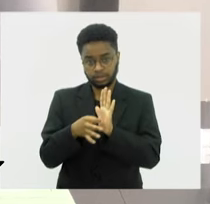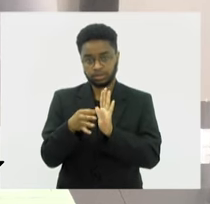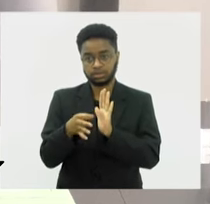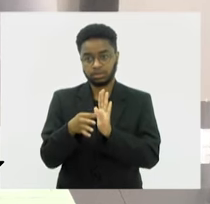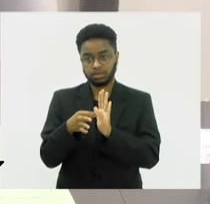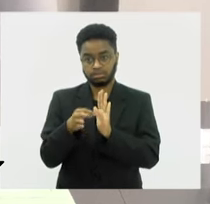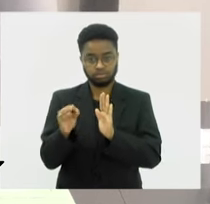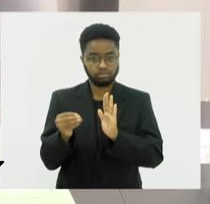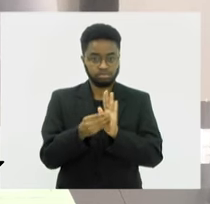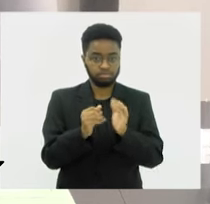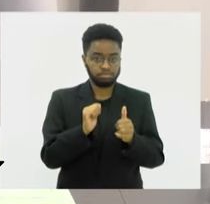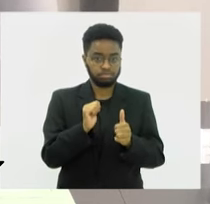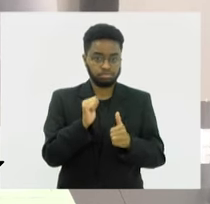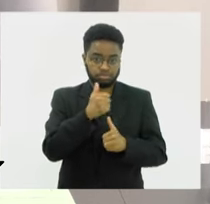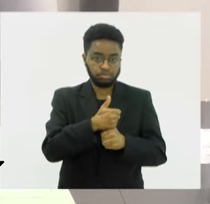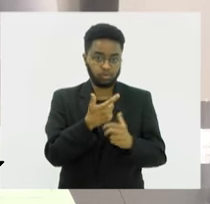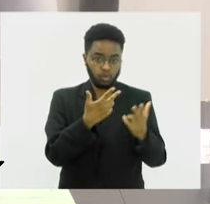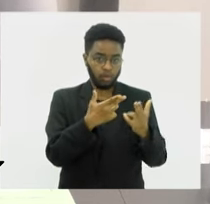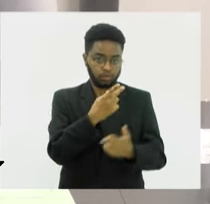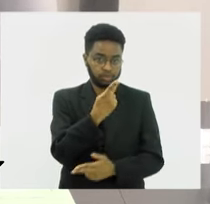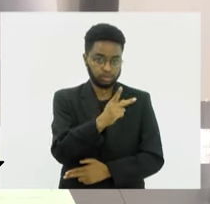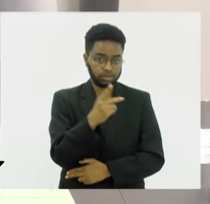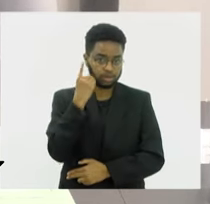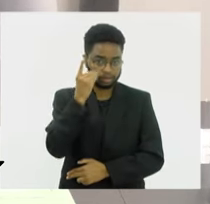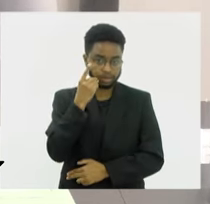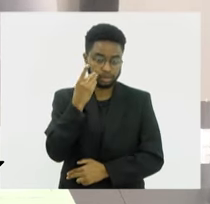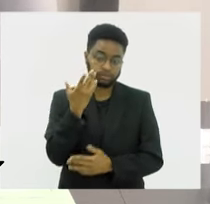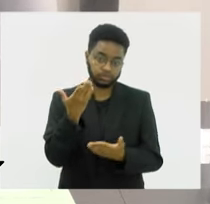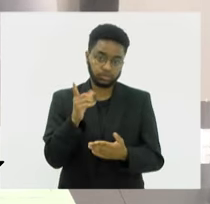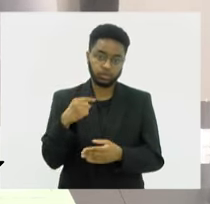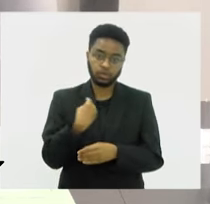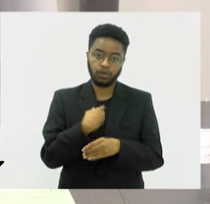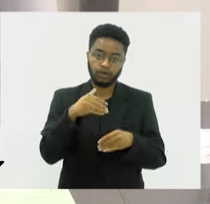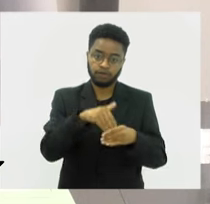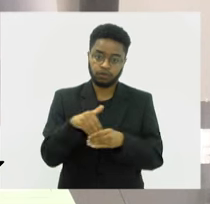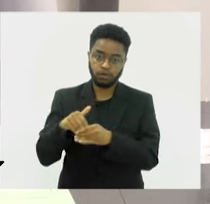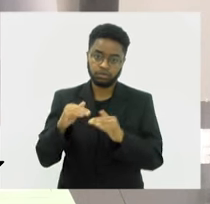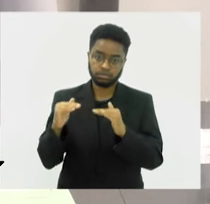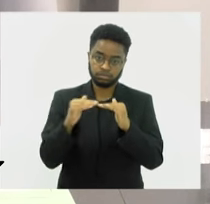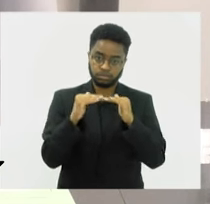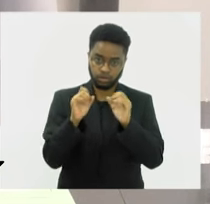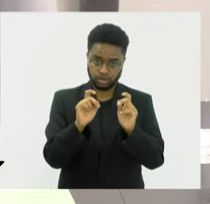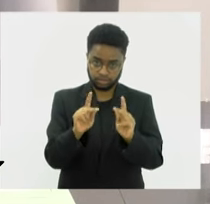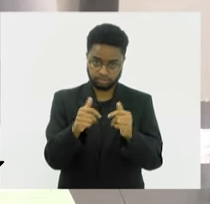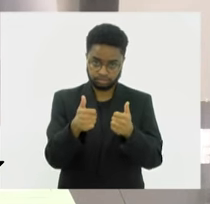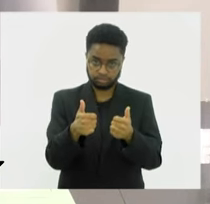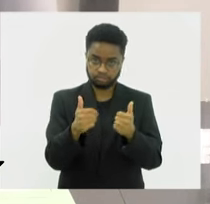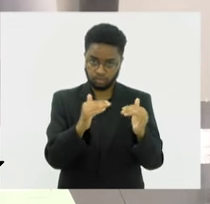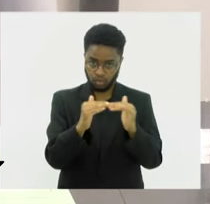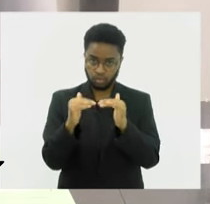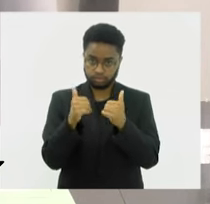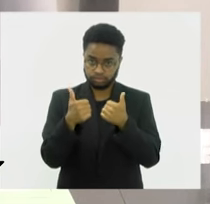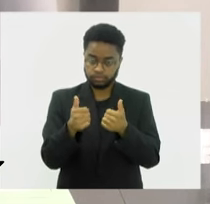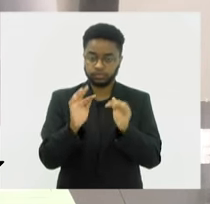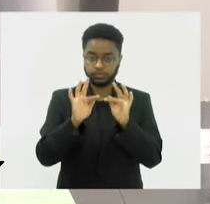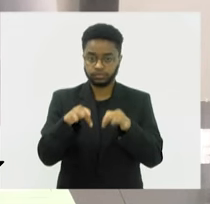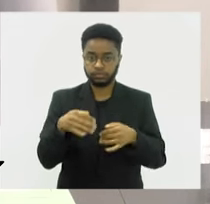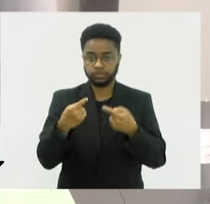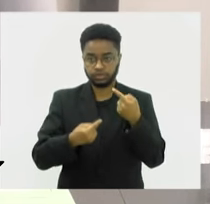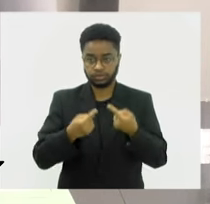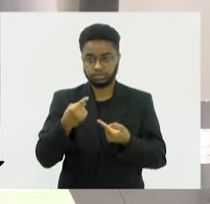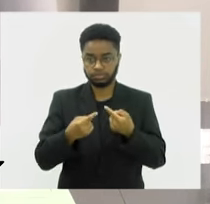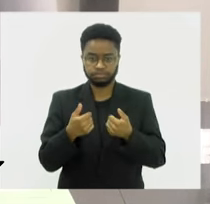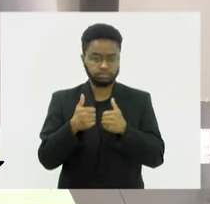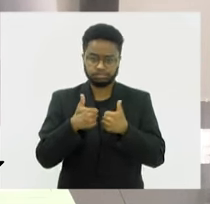parecer do deputado Luiz Paulo e a gente coloca em votação para ser por unanimidade. Pode ser? De acordo. Então, encerrada a discussão. Muito bom.